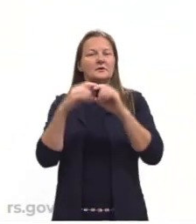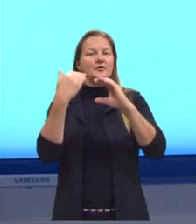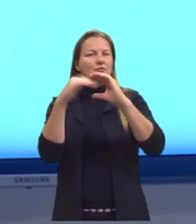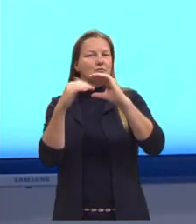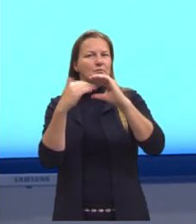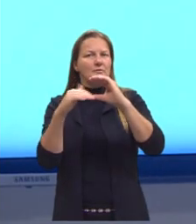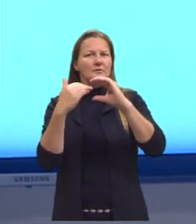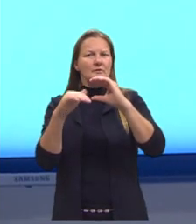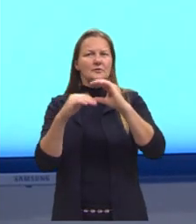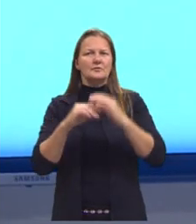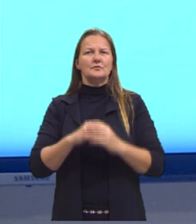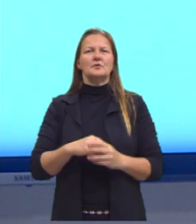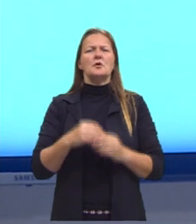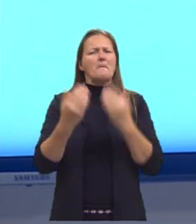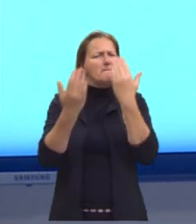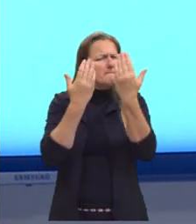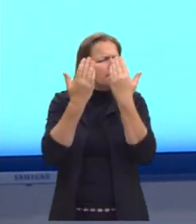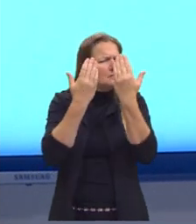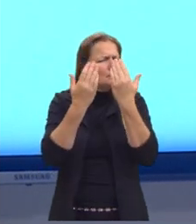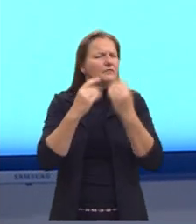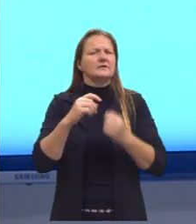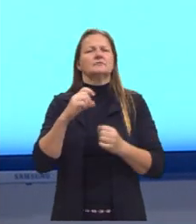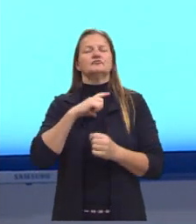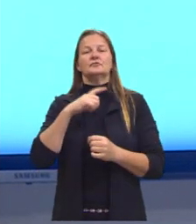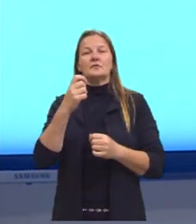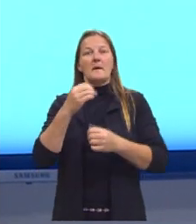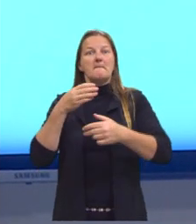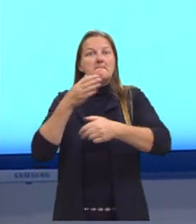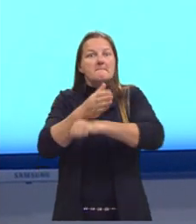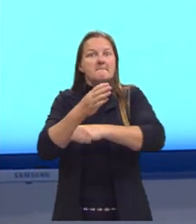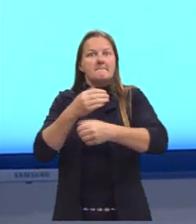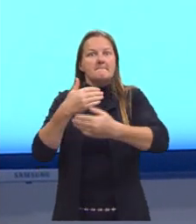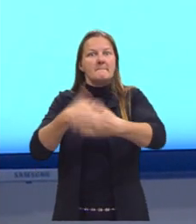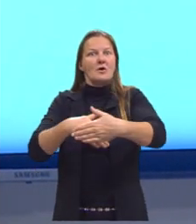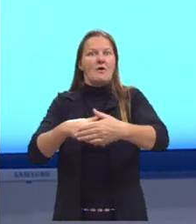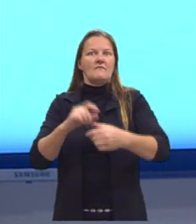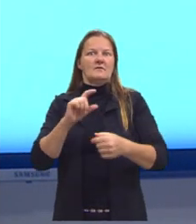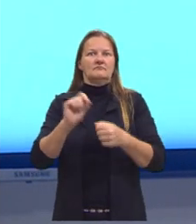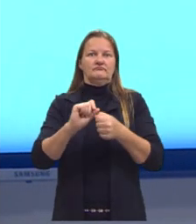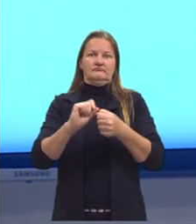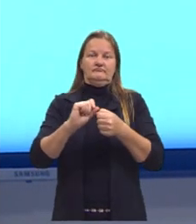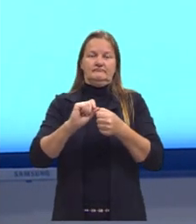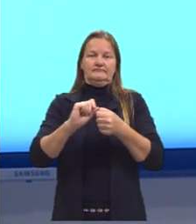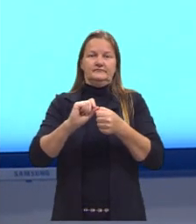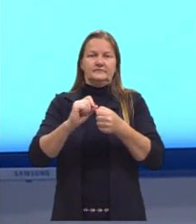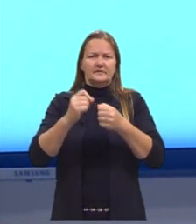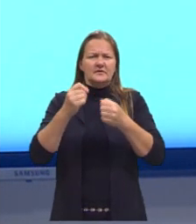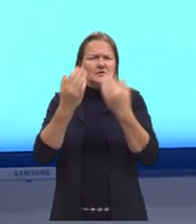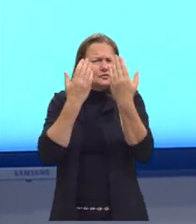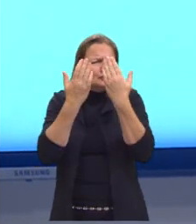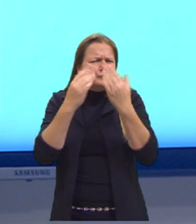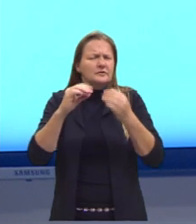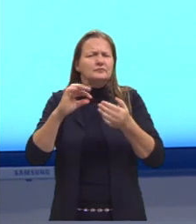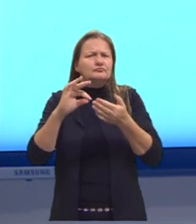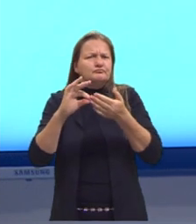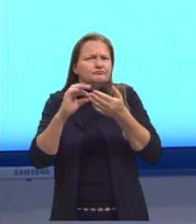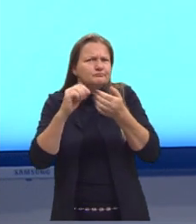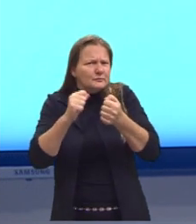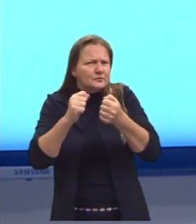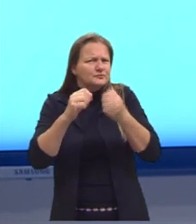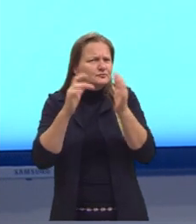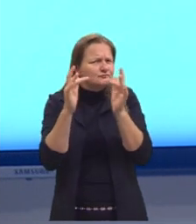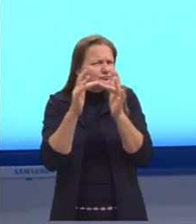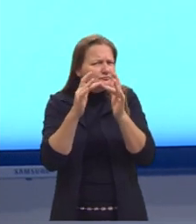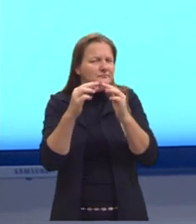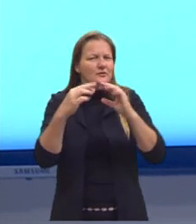cara Tira suas dúvidas não vai aí para tua prova com alguma dúvida certo pode ser a questão aí que vai te